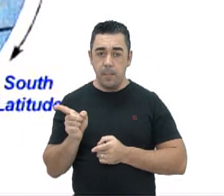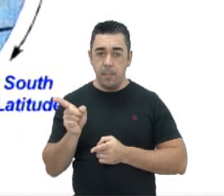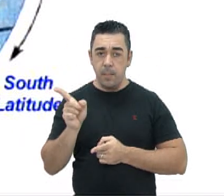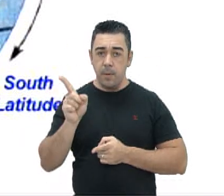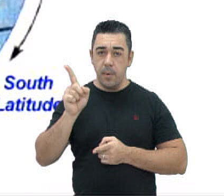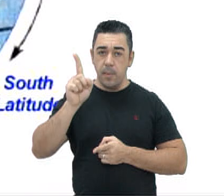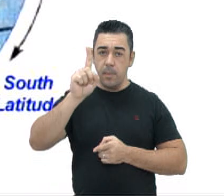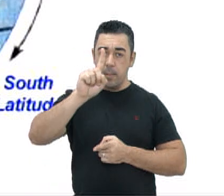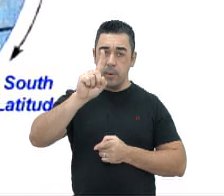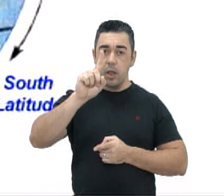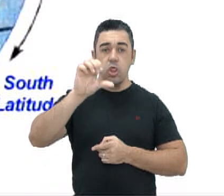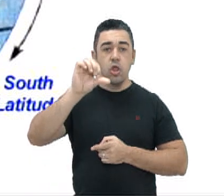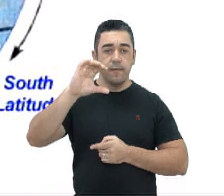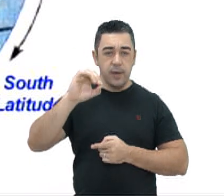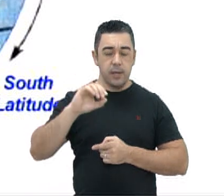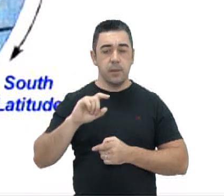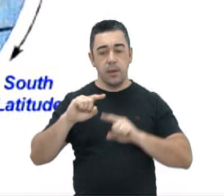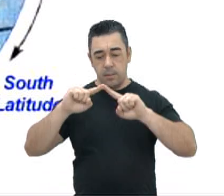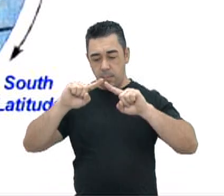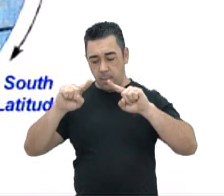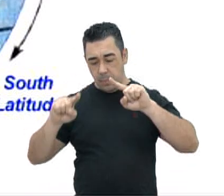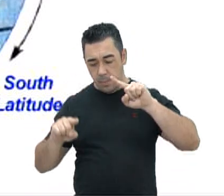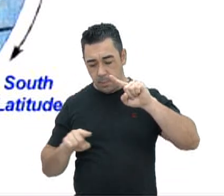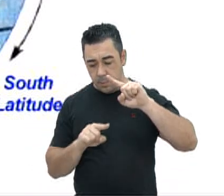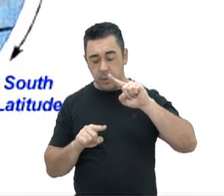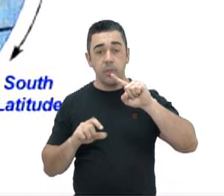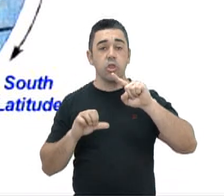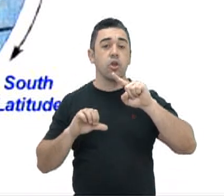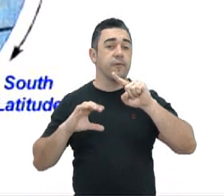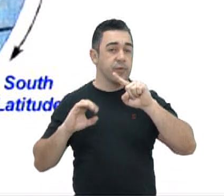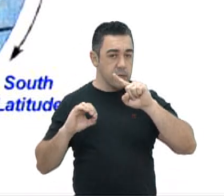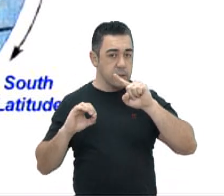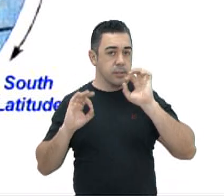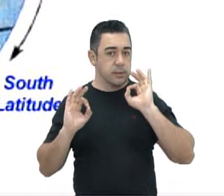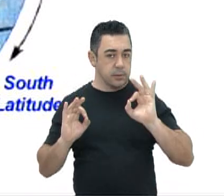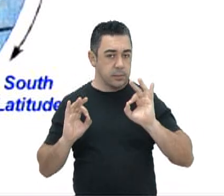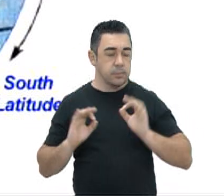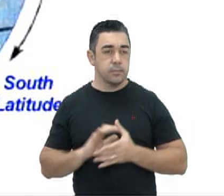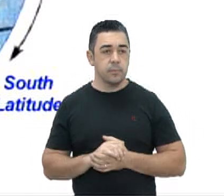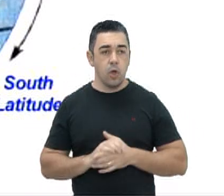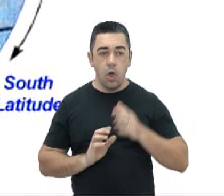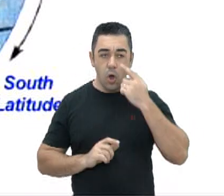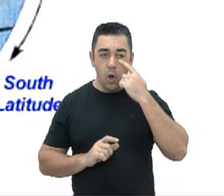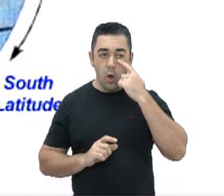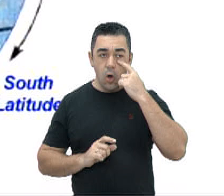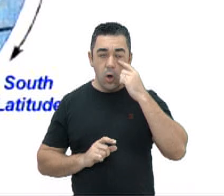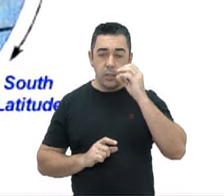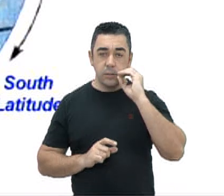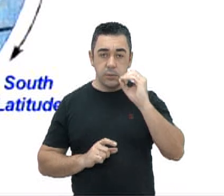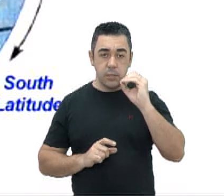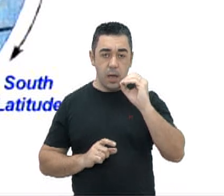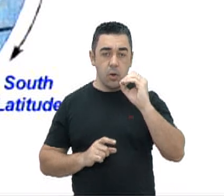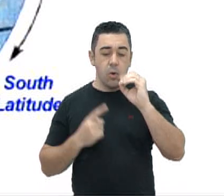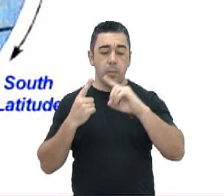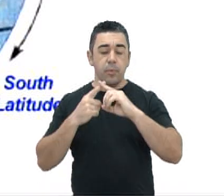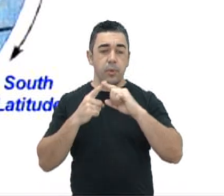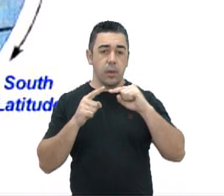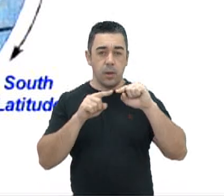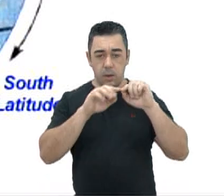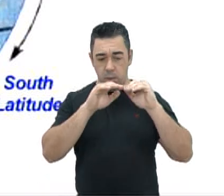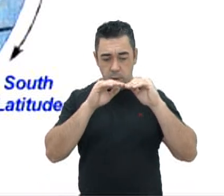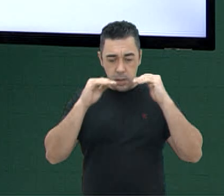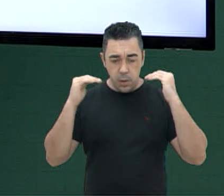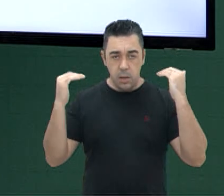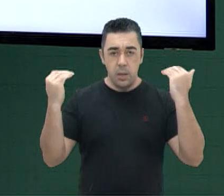no sentido norte e até 90 no sentido sul. E acompanhe aqui, que 0 graus é por quê? Olha